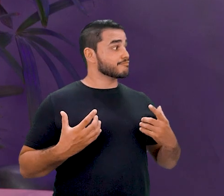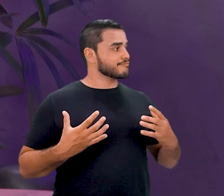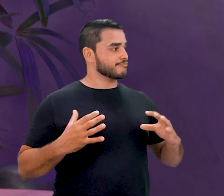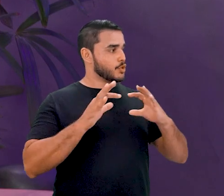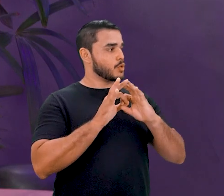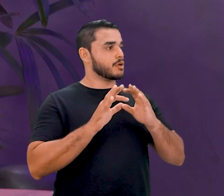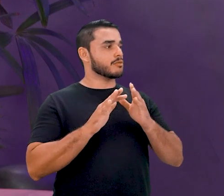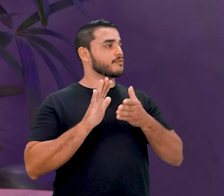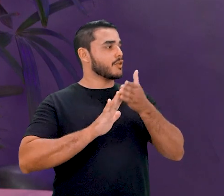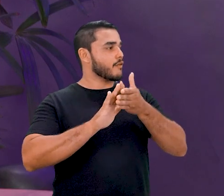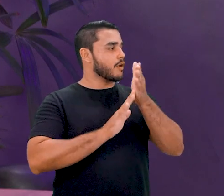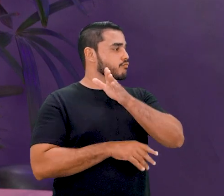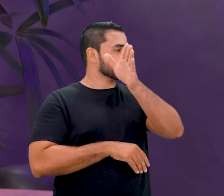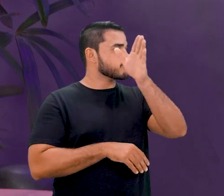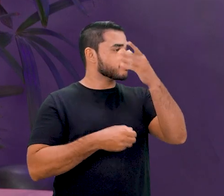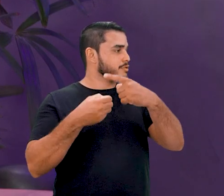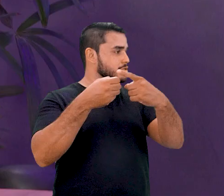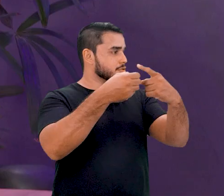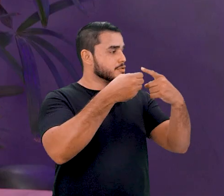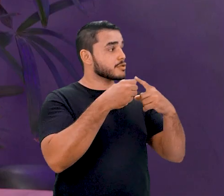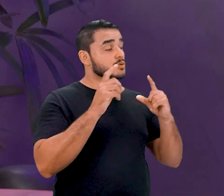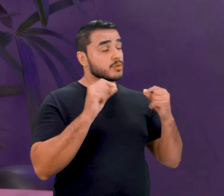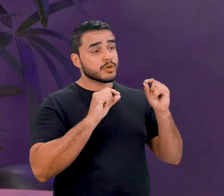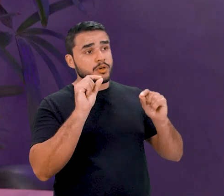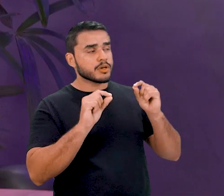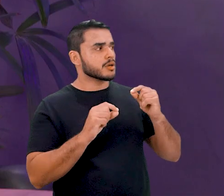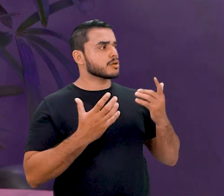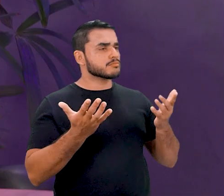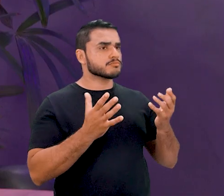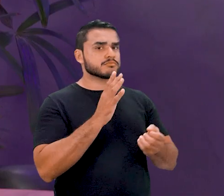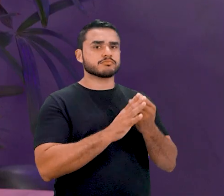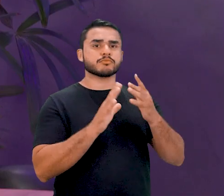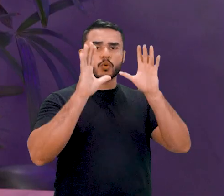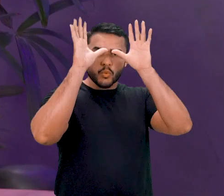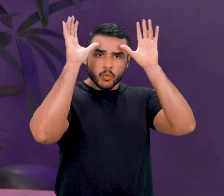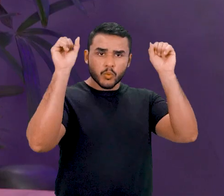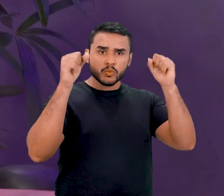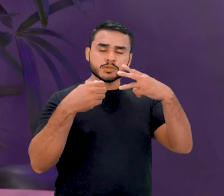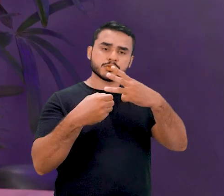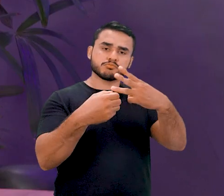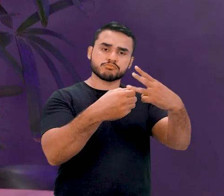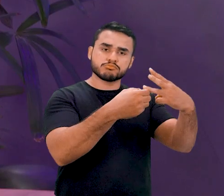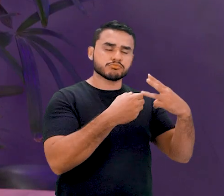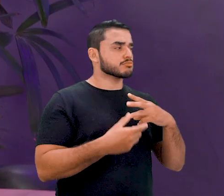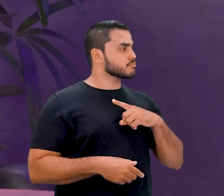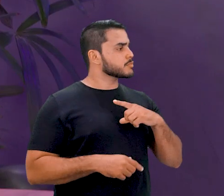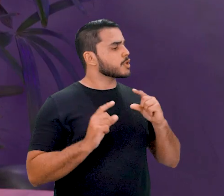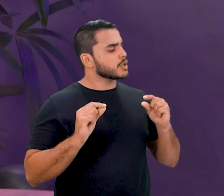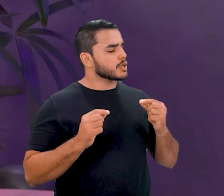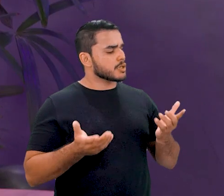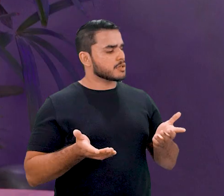interiorizado para falar sobre a importância da criação dos conselhos municipais, né? Do fortalecimento